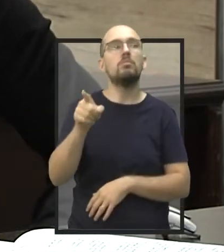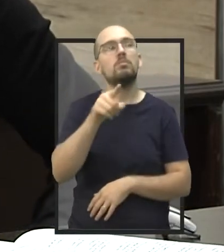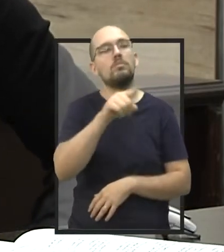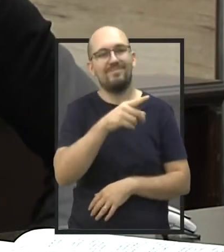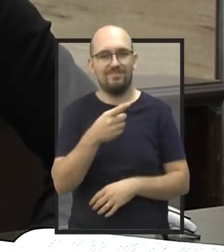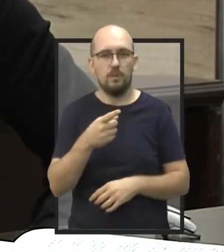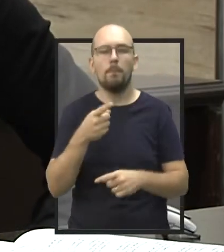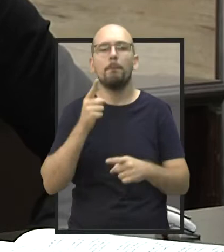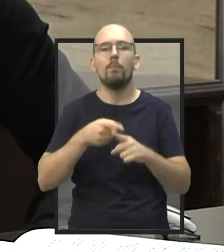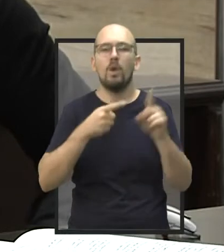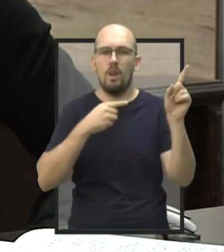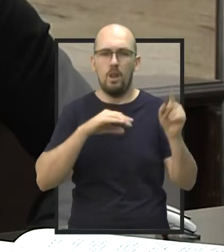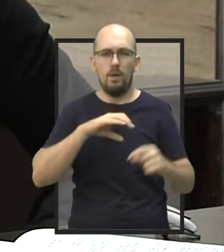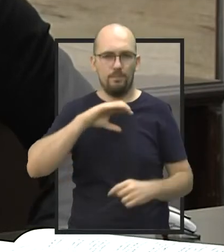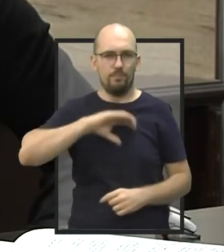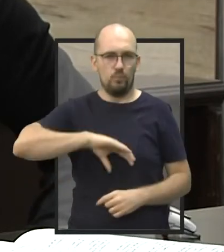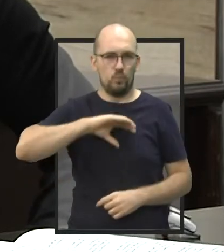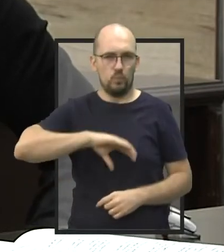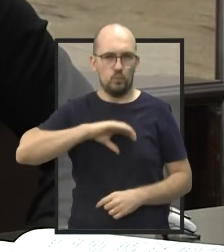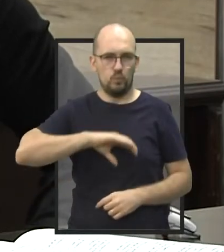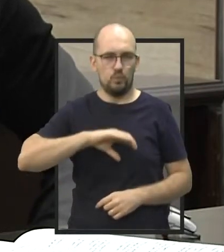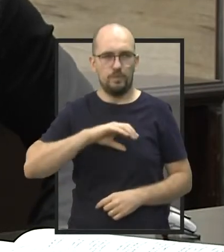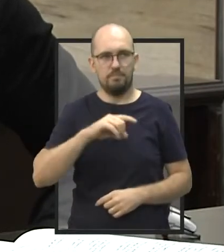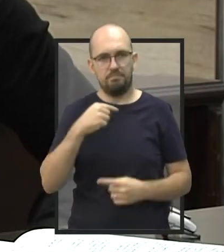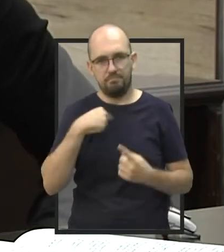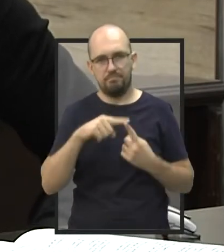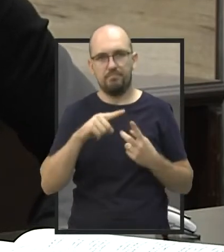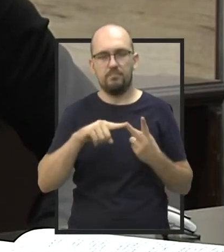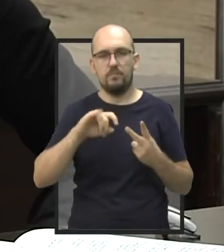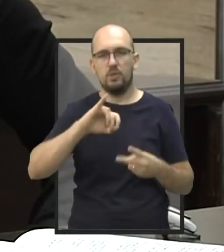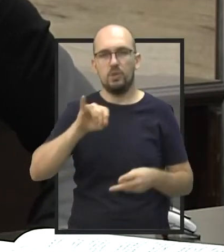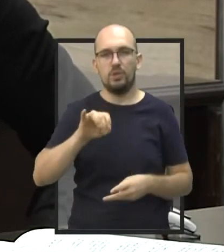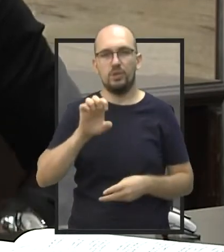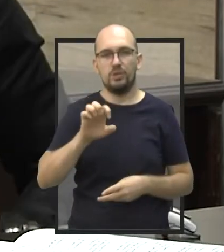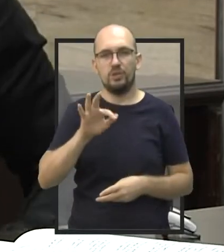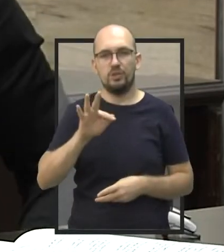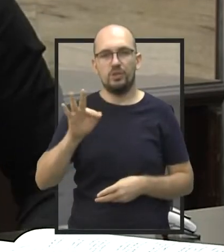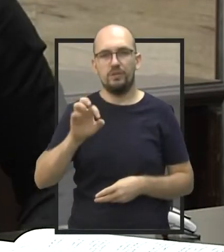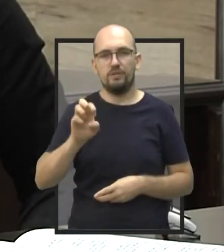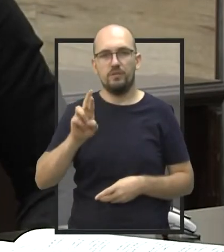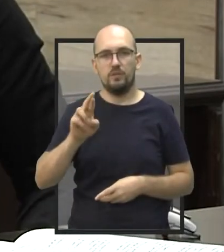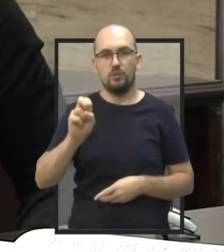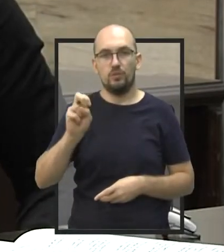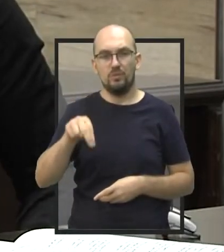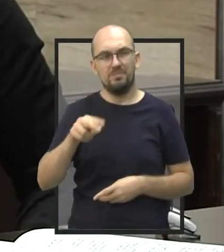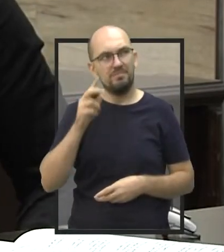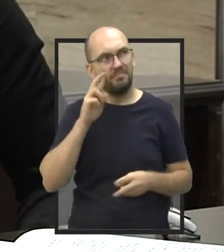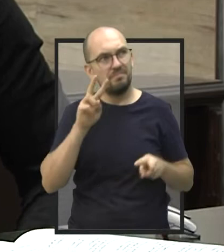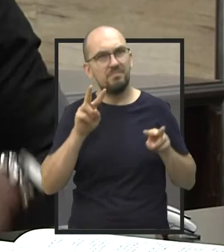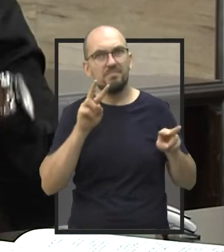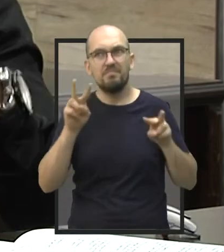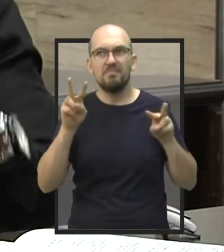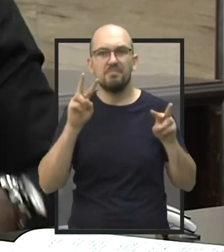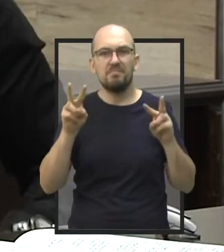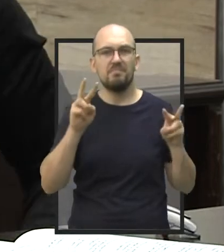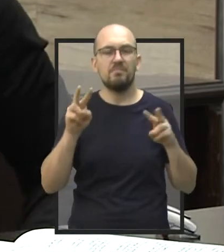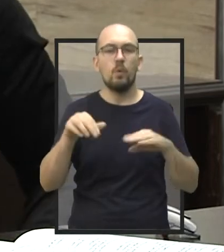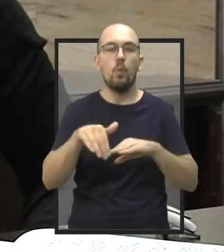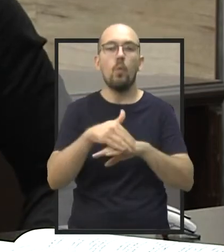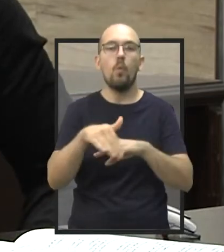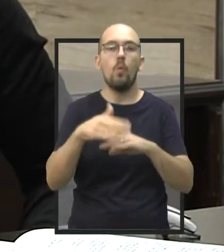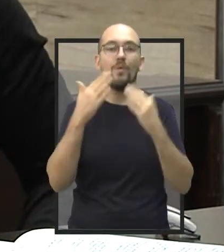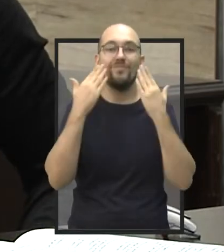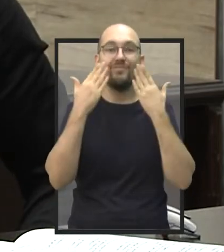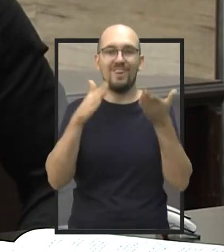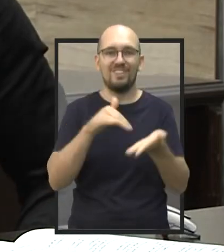eu ando às vezes no distrito, como às vezes o vereador Jefferson, o secretário lá, e a gente observa às vezes as ruas, né? De frente com a secretaria